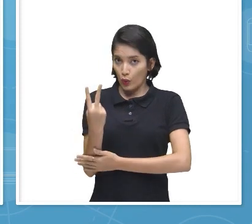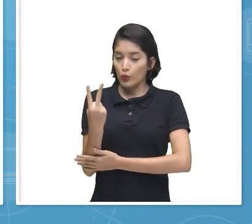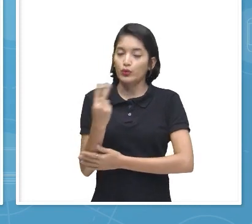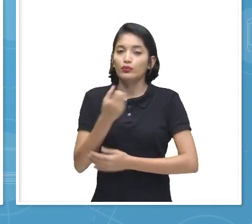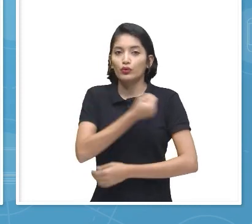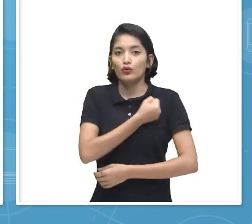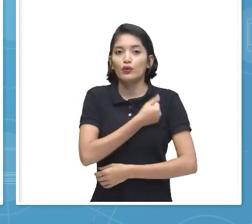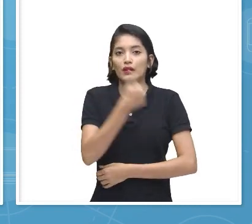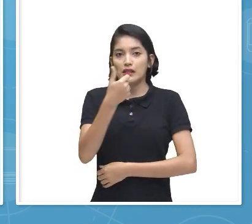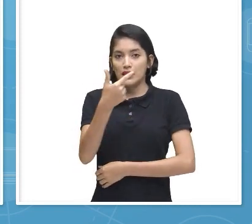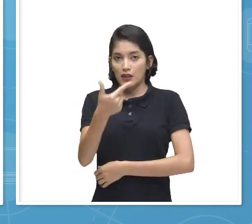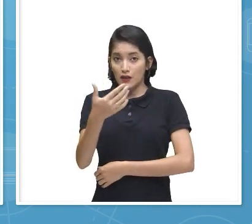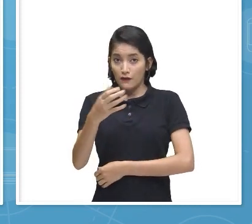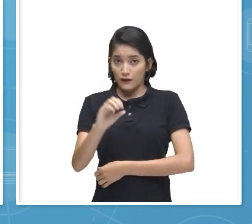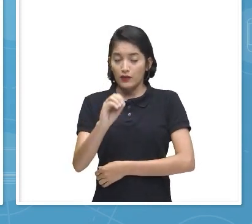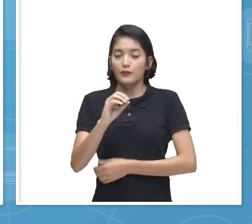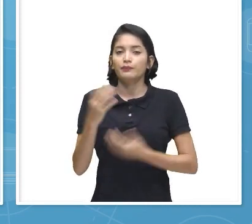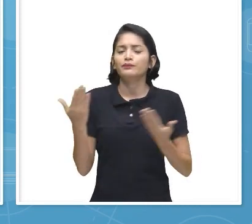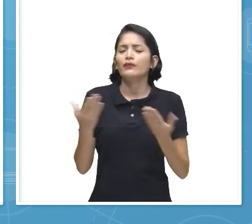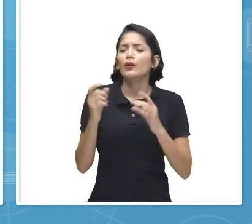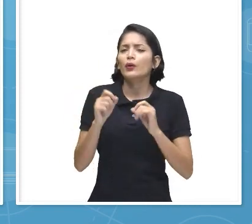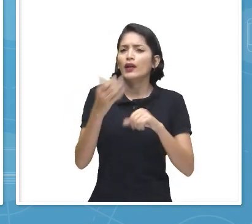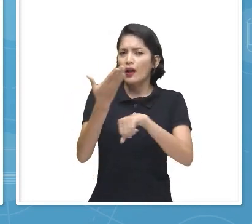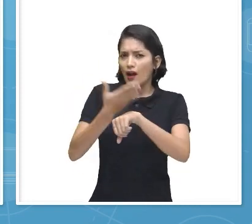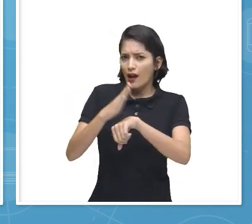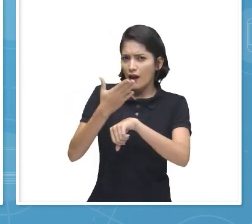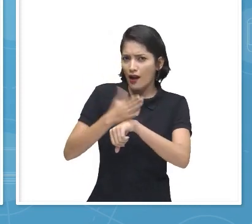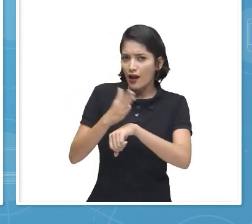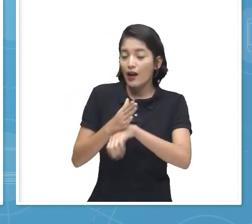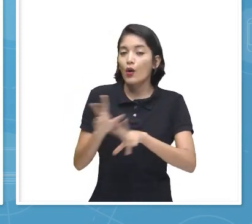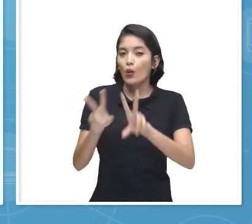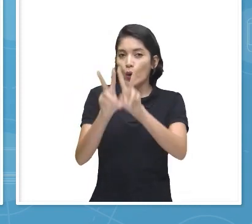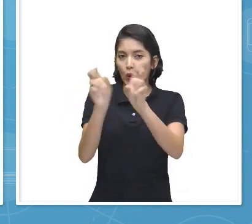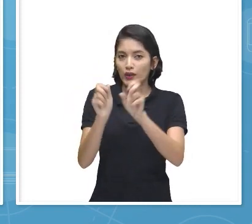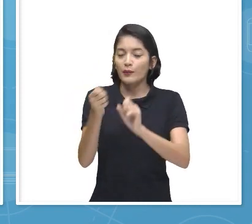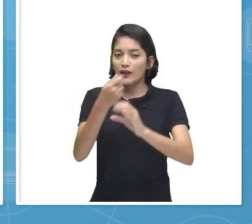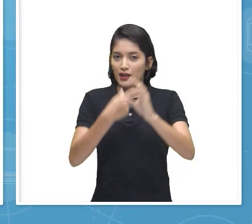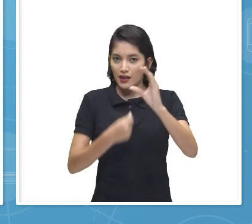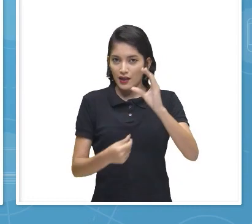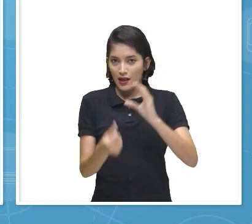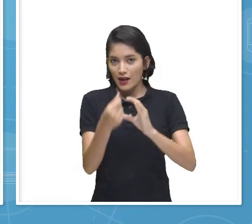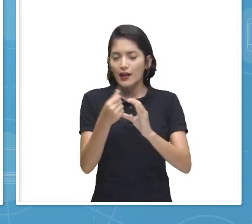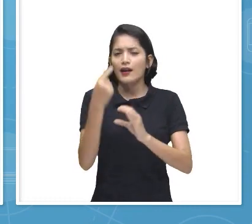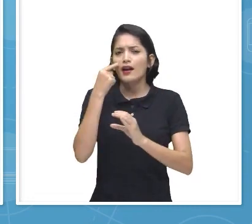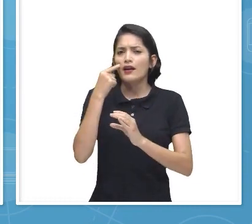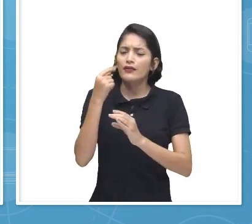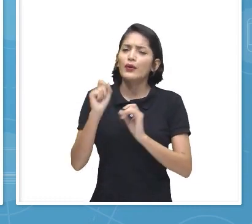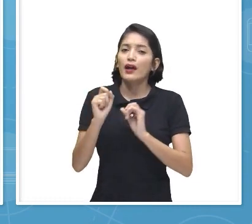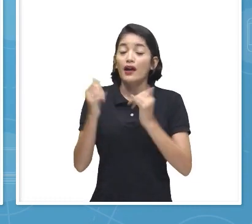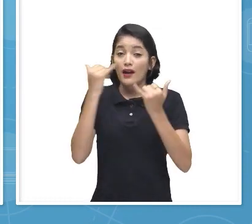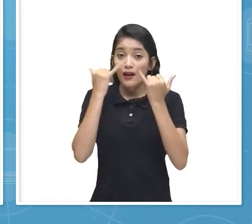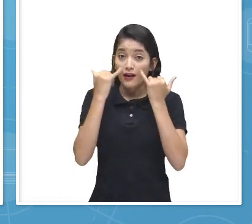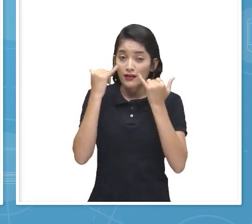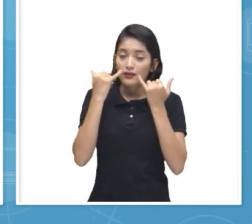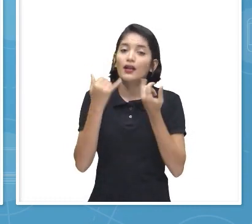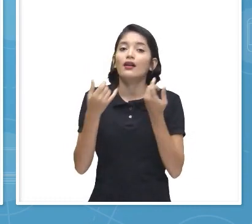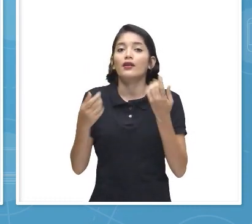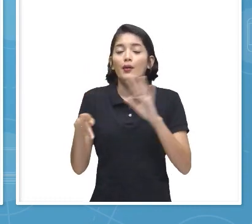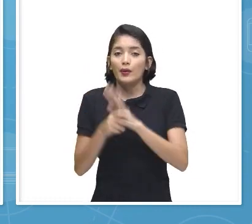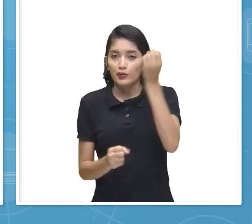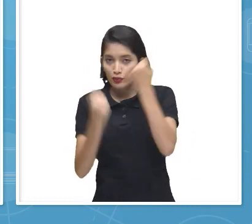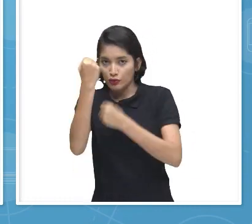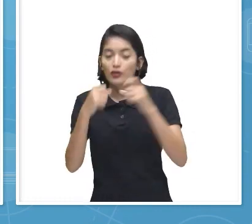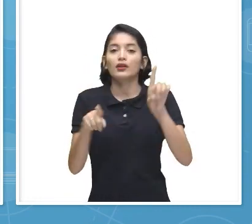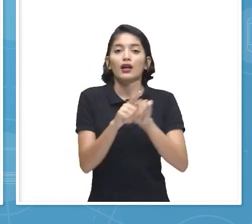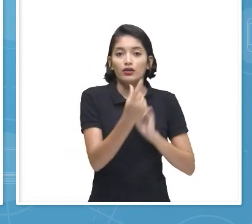120. Então, vamos agora praticar esse conhecimento sobre o capitalismo. A gente verificou mais informações sobre o capitalismo industrial,